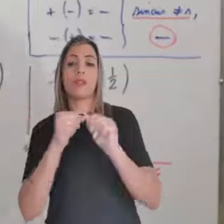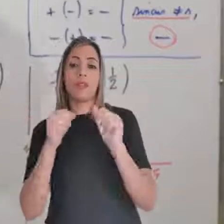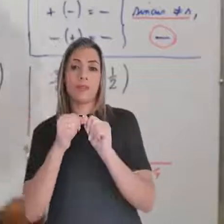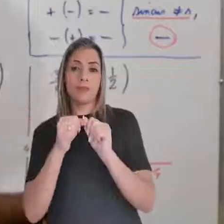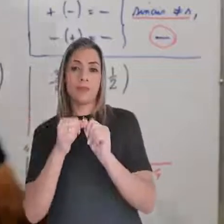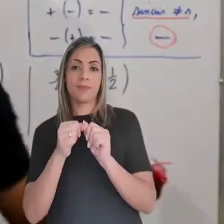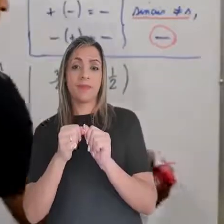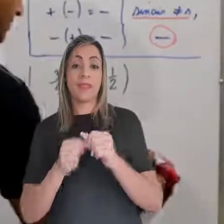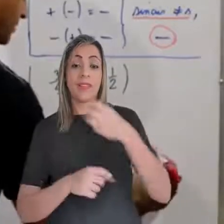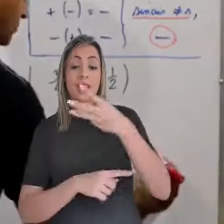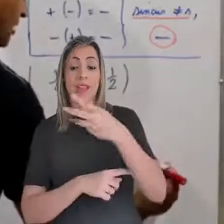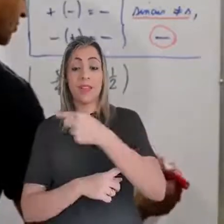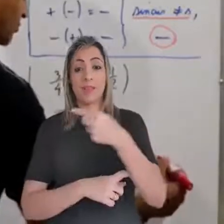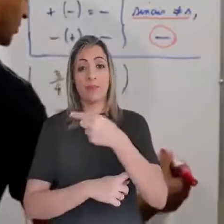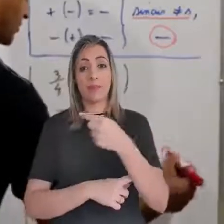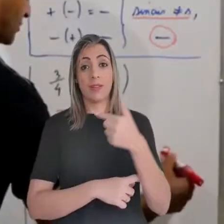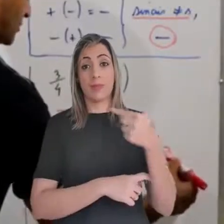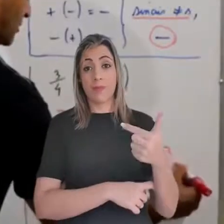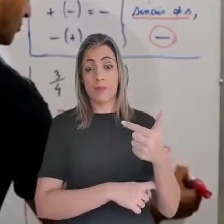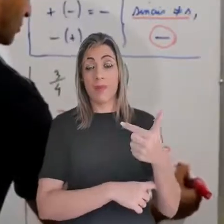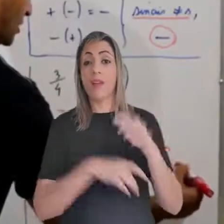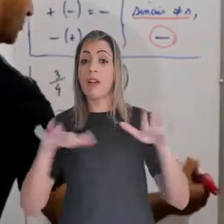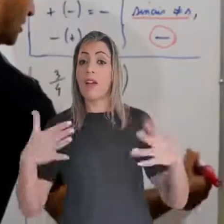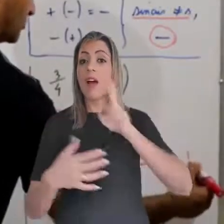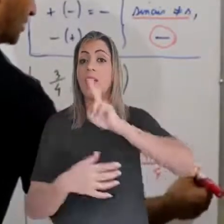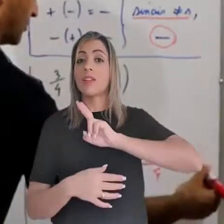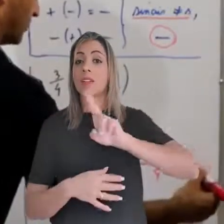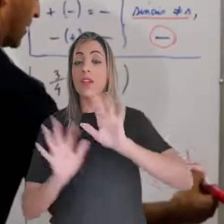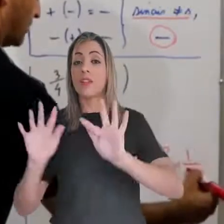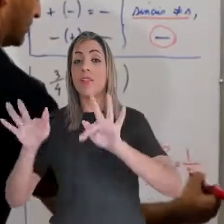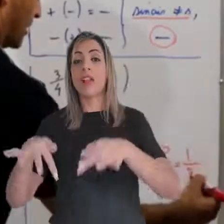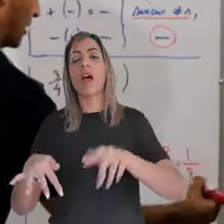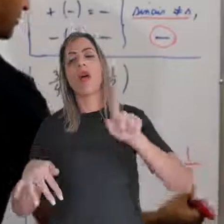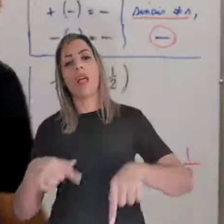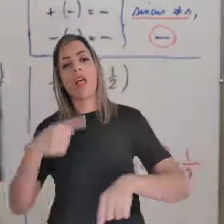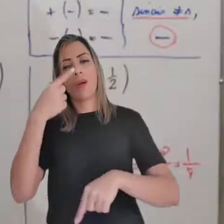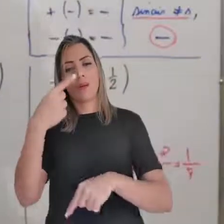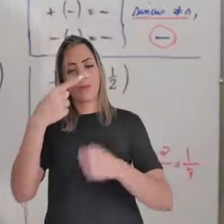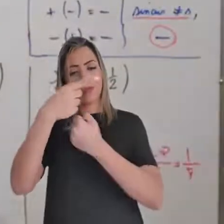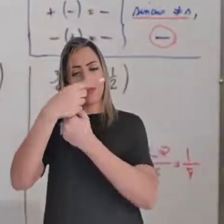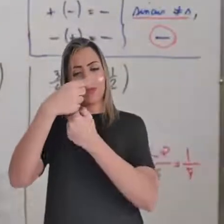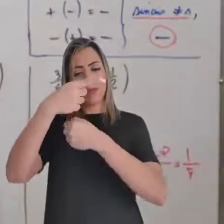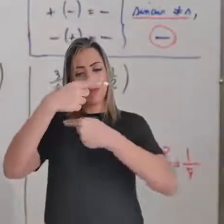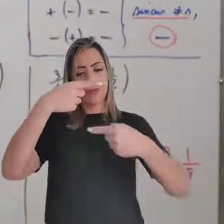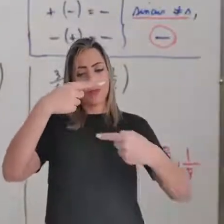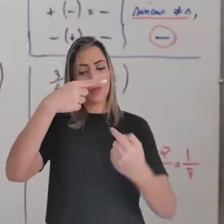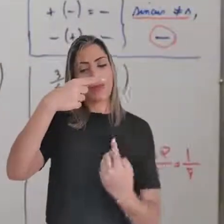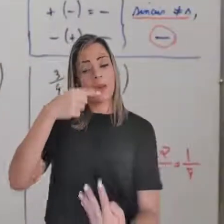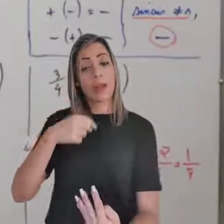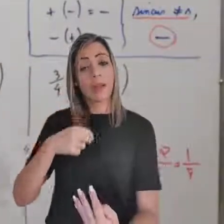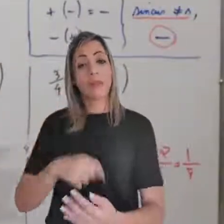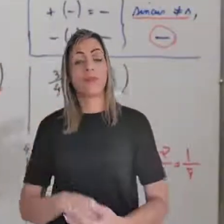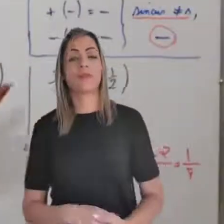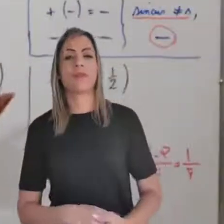os dois de cima. 3 menos 2. Portanto, o resultado final é 1/4. Neste novo